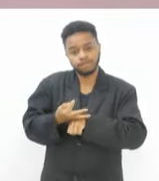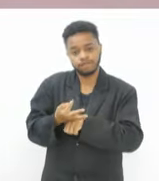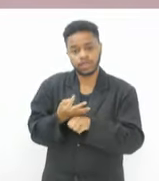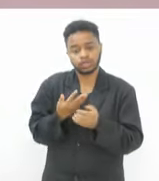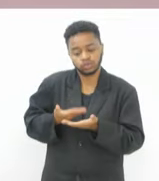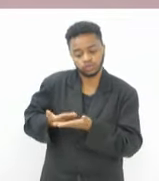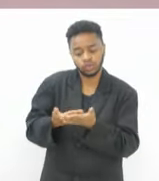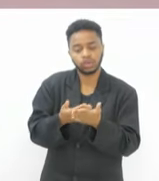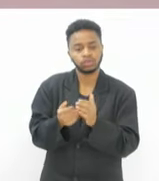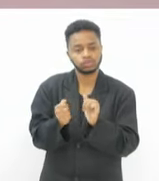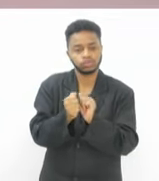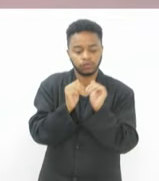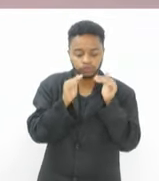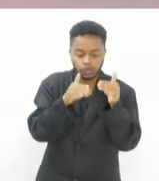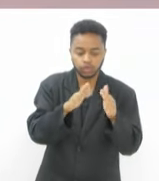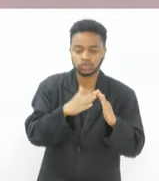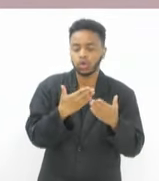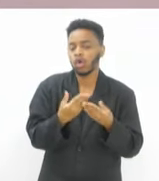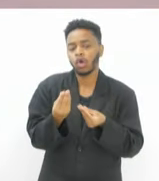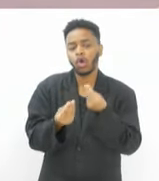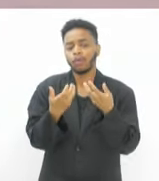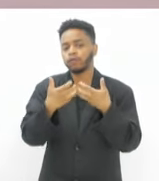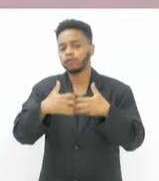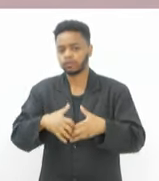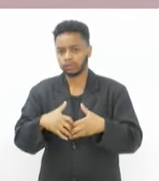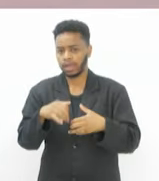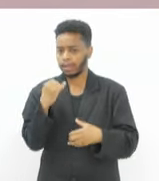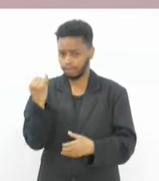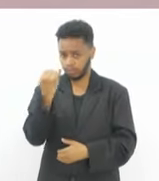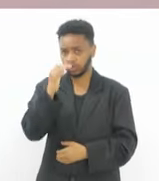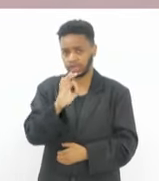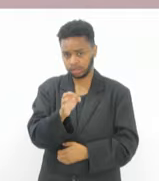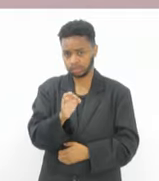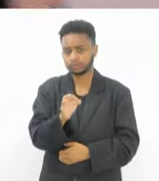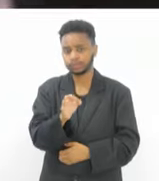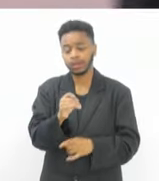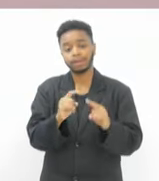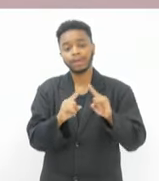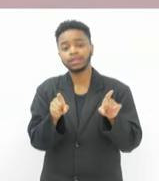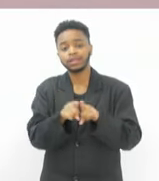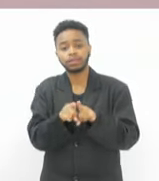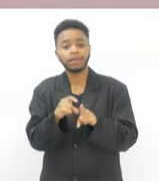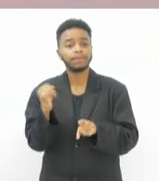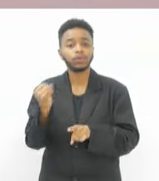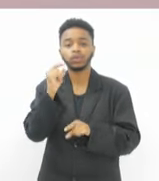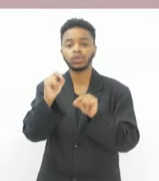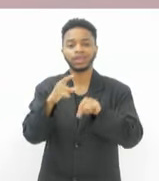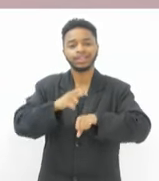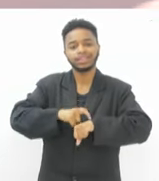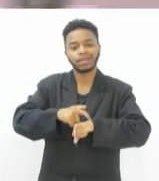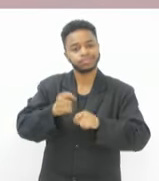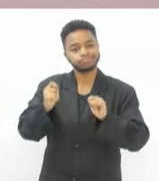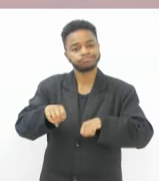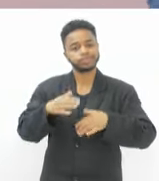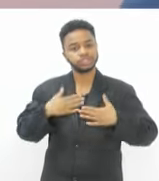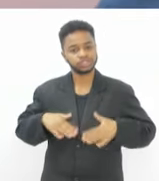com o reforço escolar, como é que funciona isso? É importante esse reforço escolar, mas também é importante um tempo para a criança